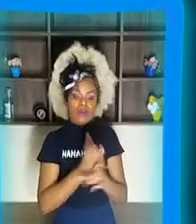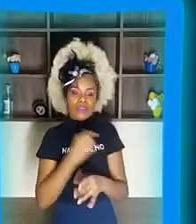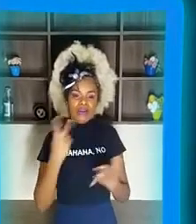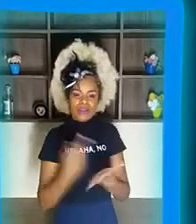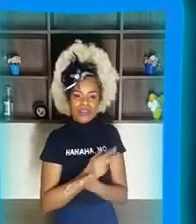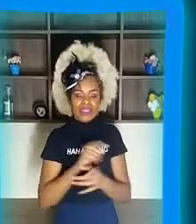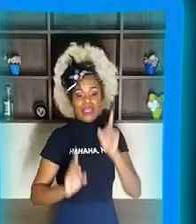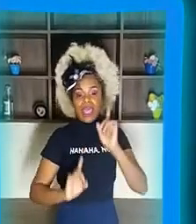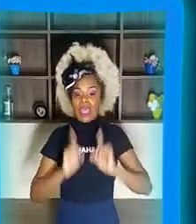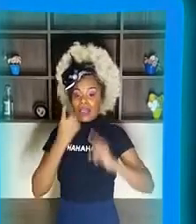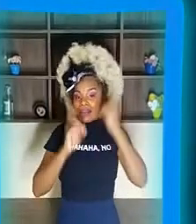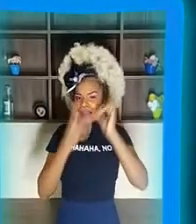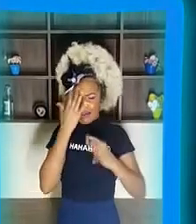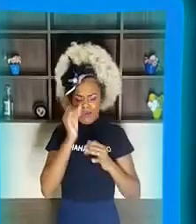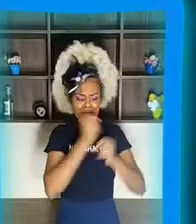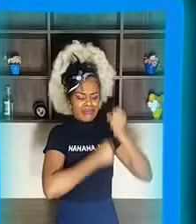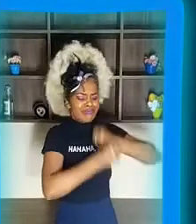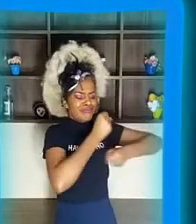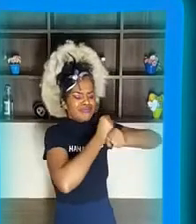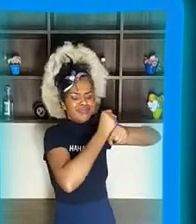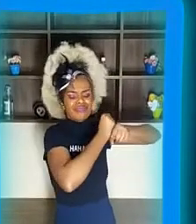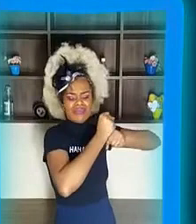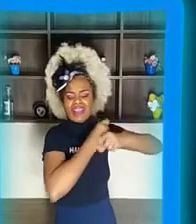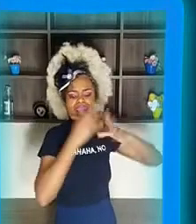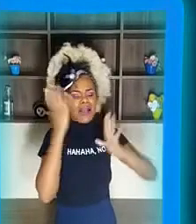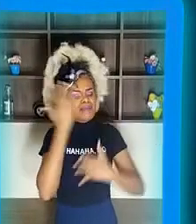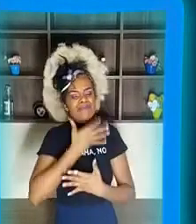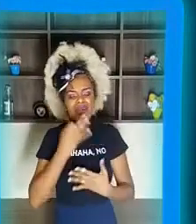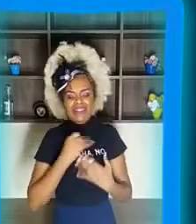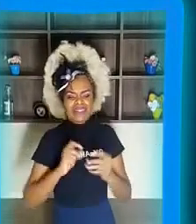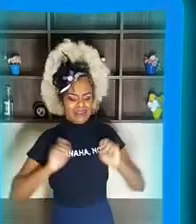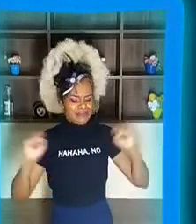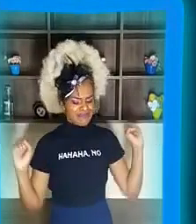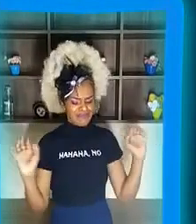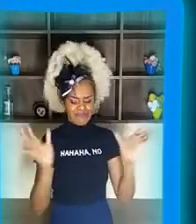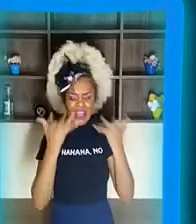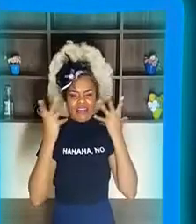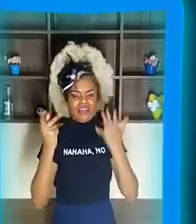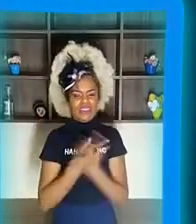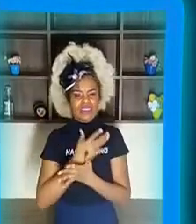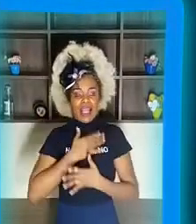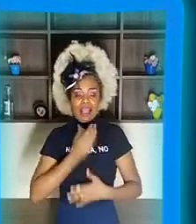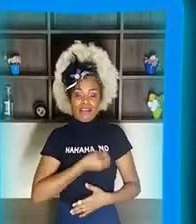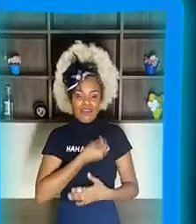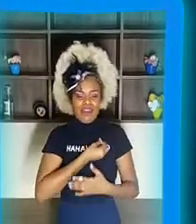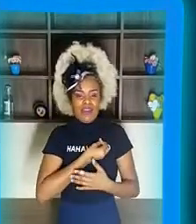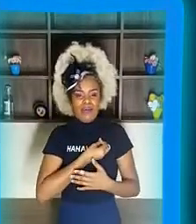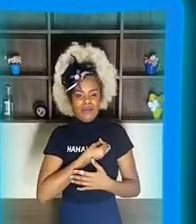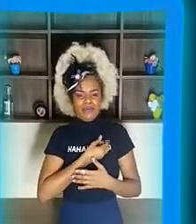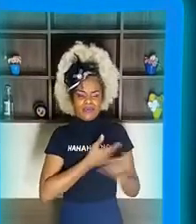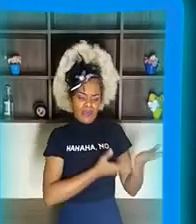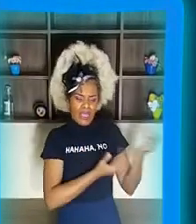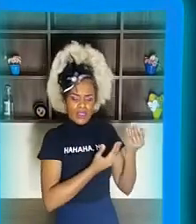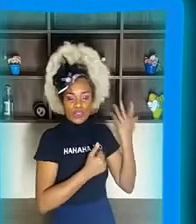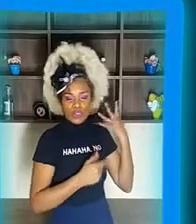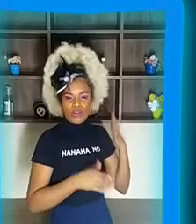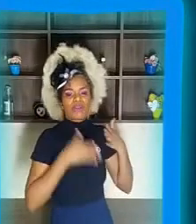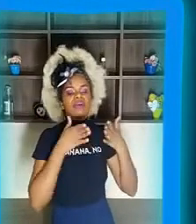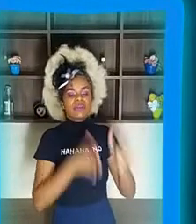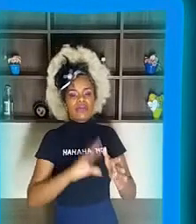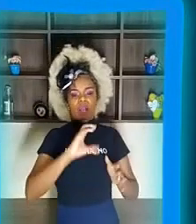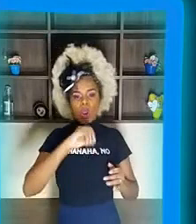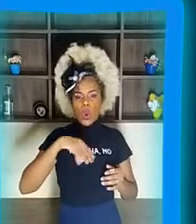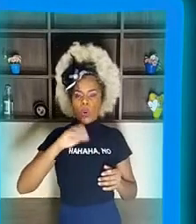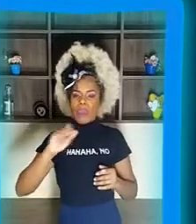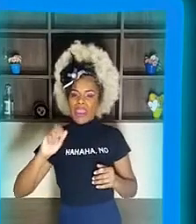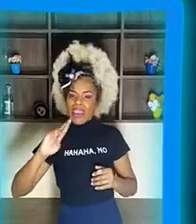carnaval há muitos anos e é a coisa mais incrível que aconteceu na minha vida. Eu era jovem, participava da Comerj, e